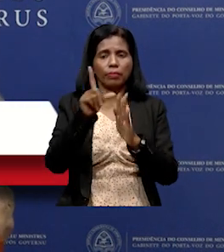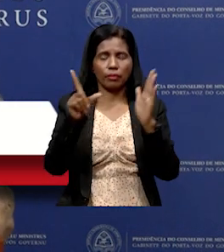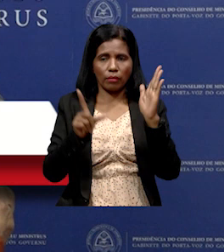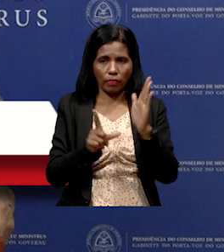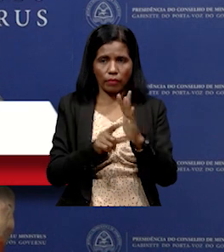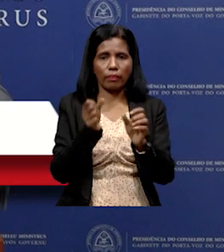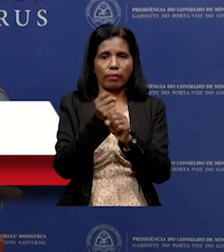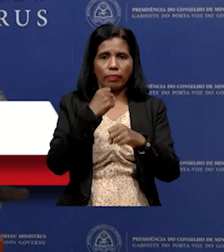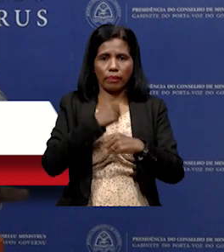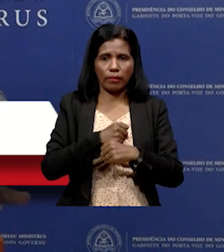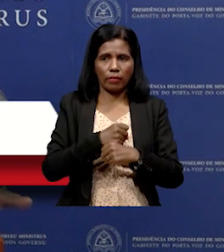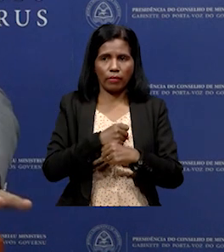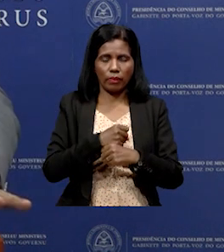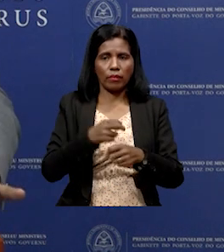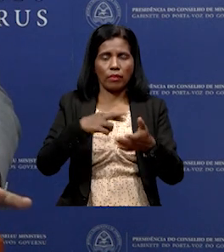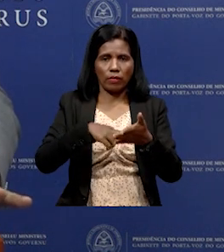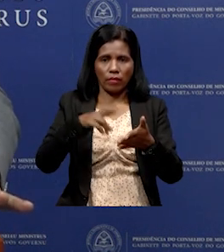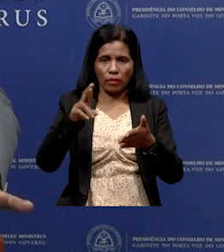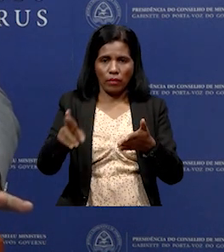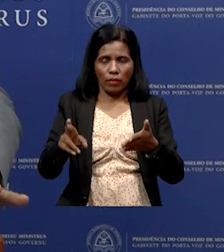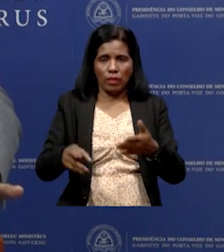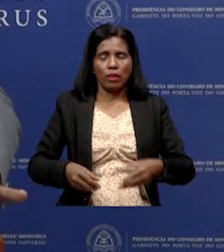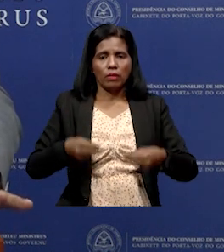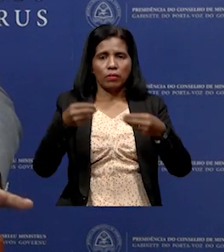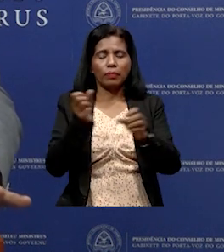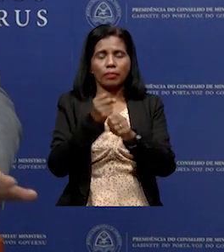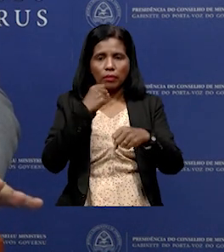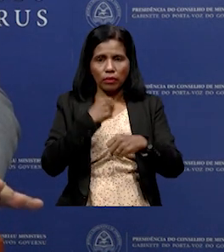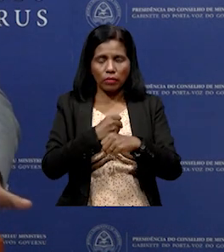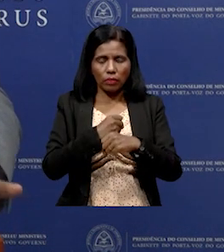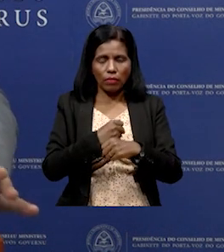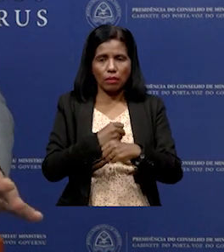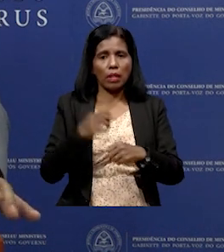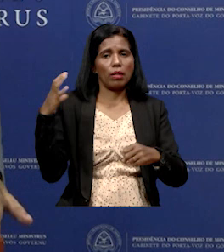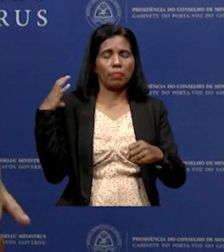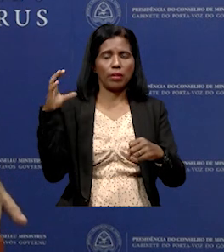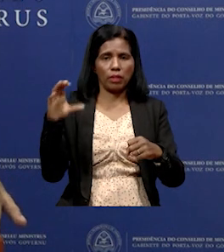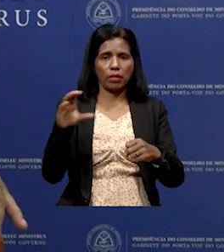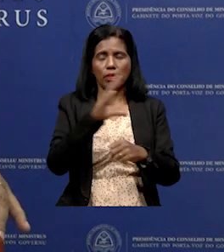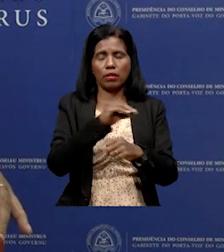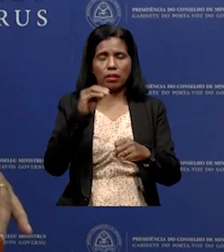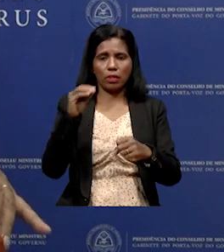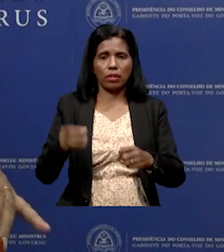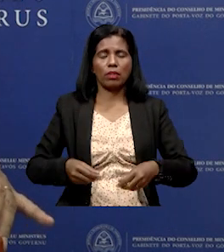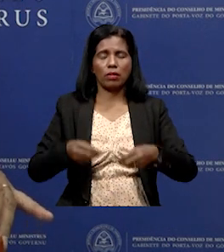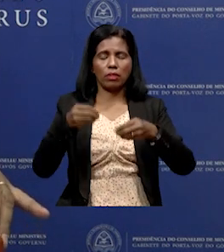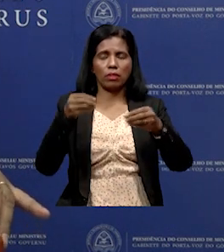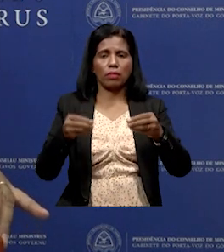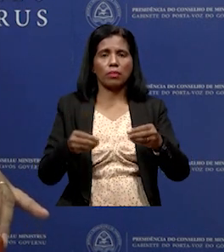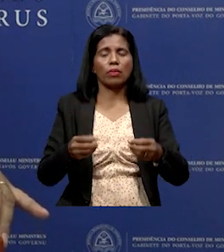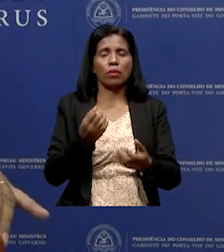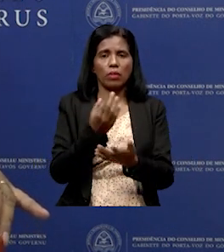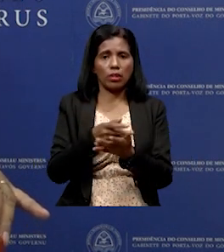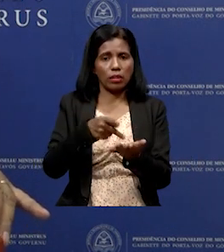bem com o regulamento, por regulação, halo regulamento vai a competência, onde autoriza a realização de despesas ser a